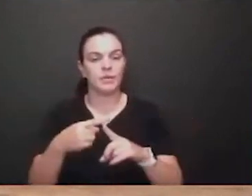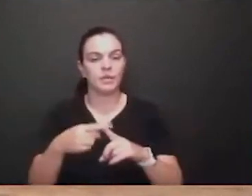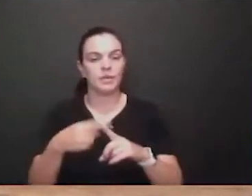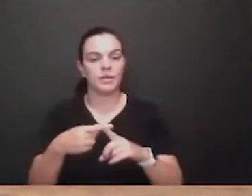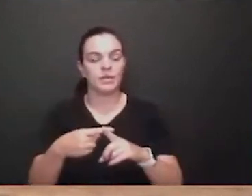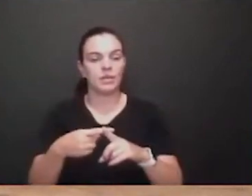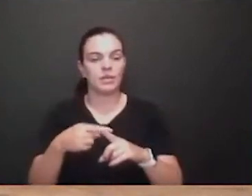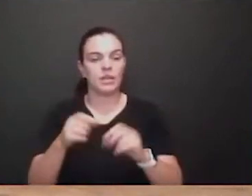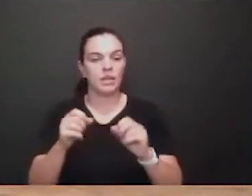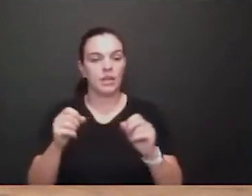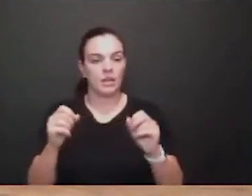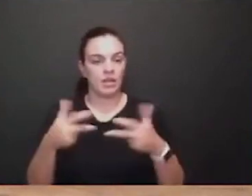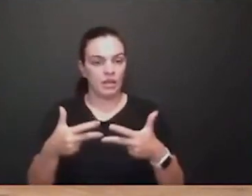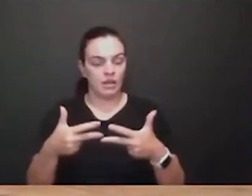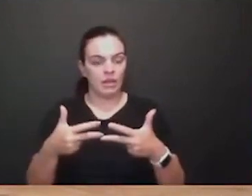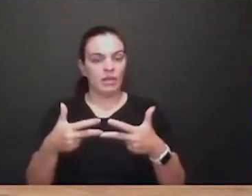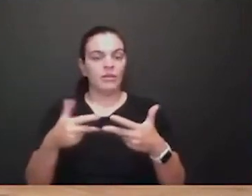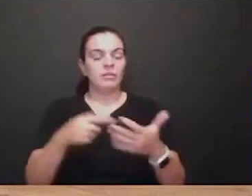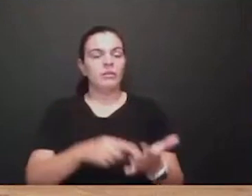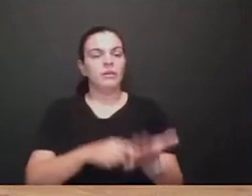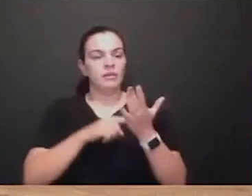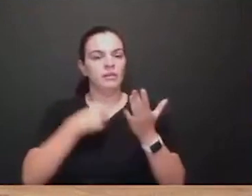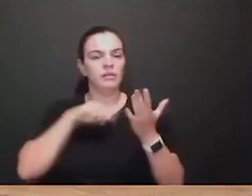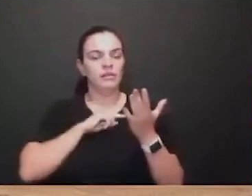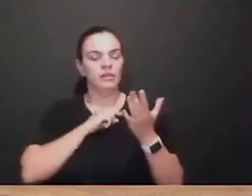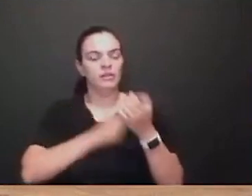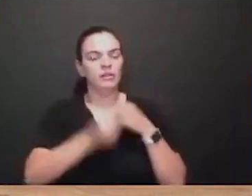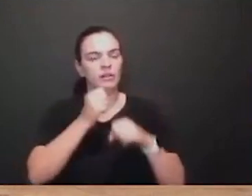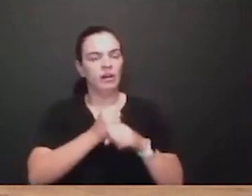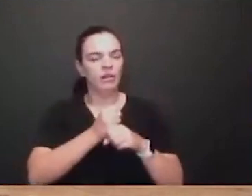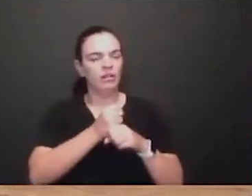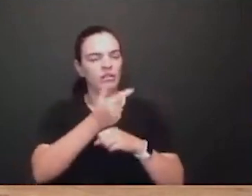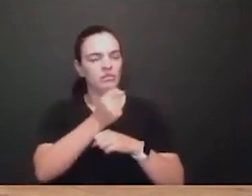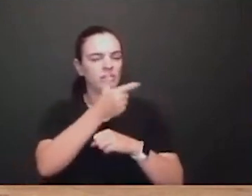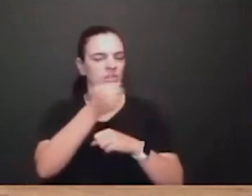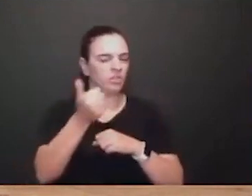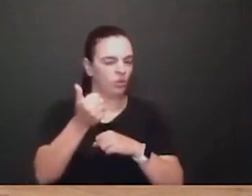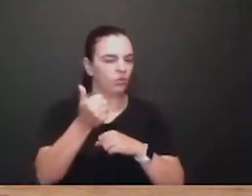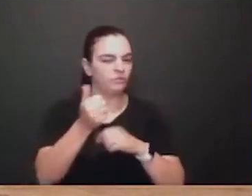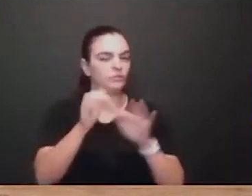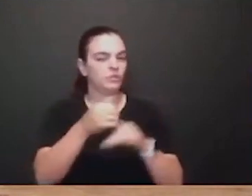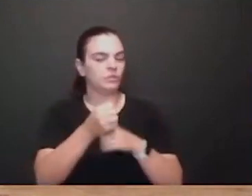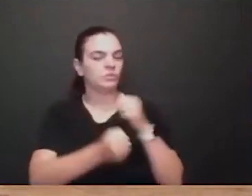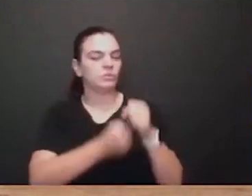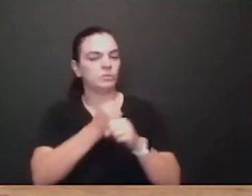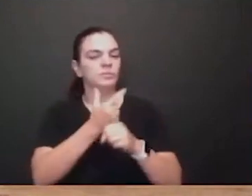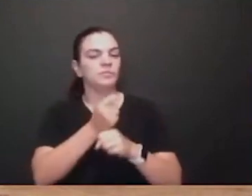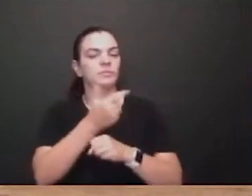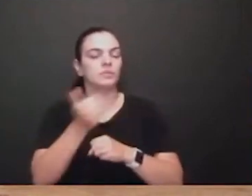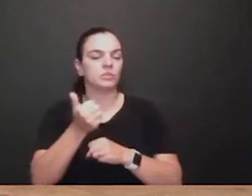dos Vereadores no final de 2021, quando foi apresentado o nosso relatório do plano